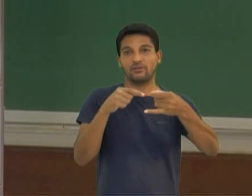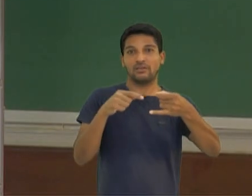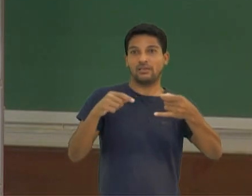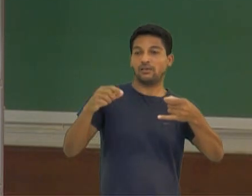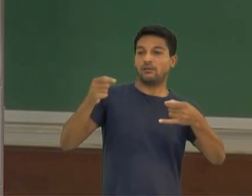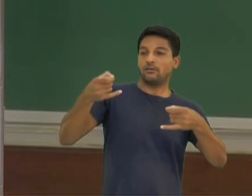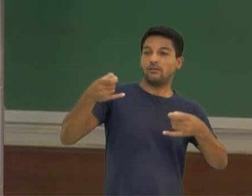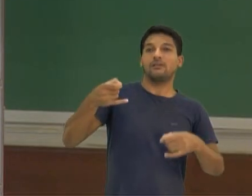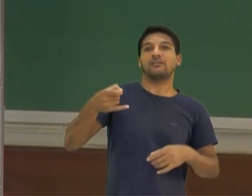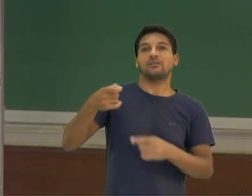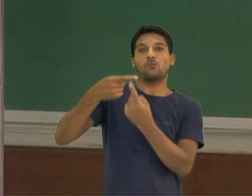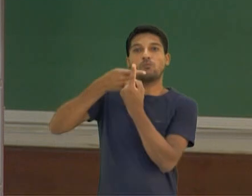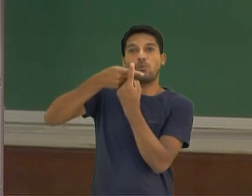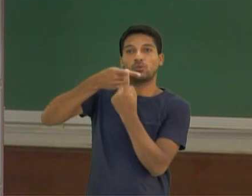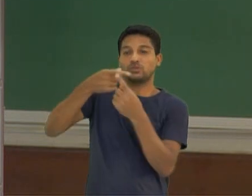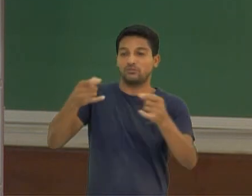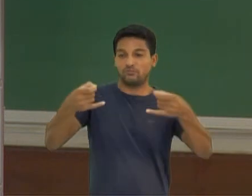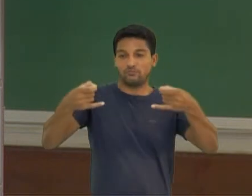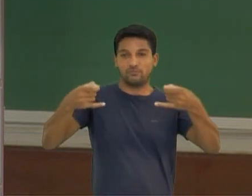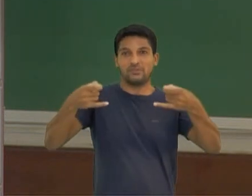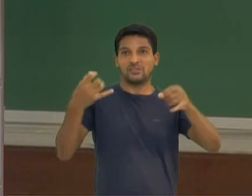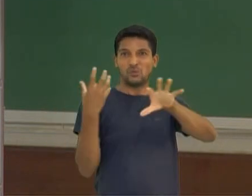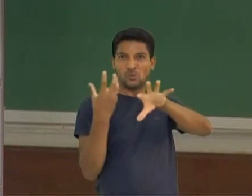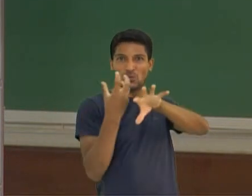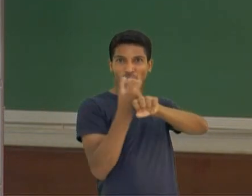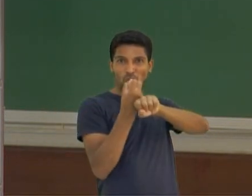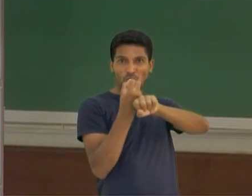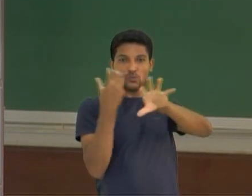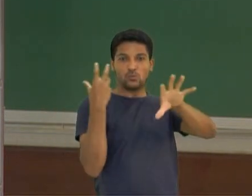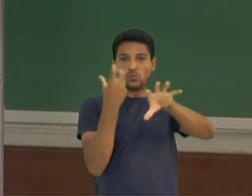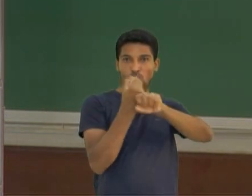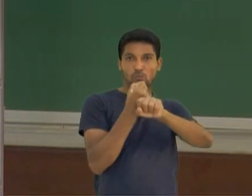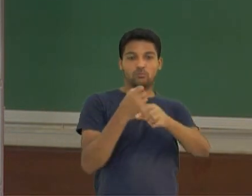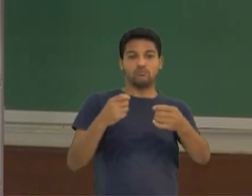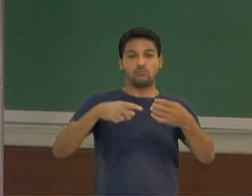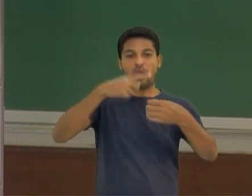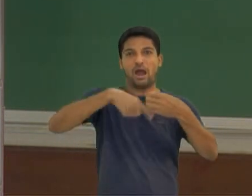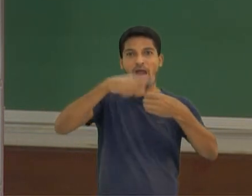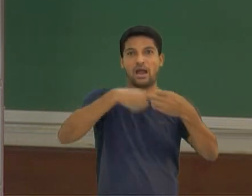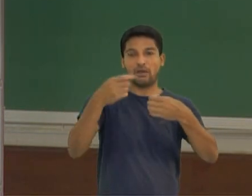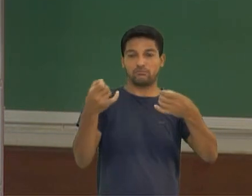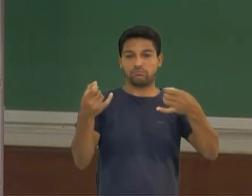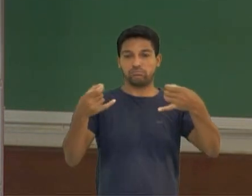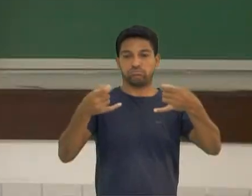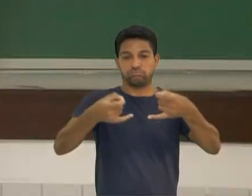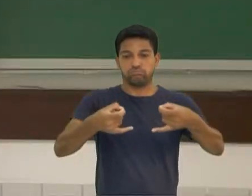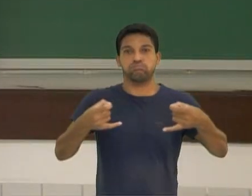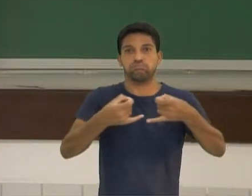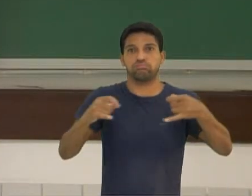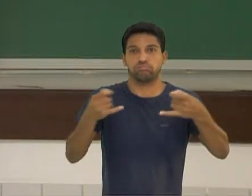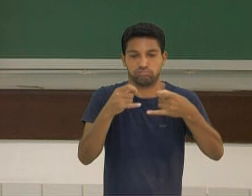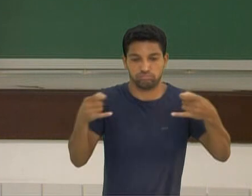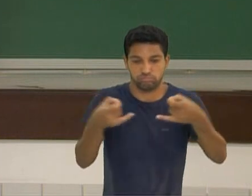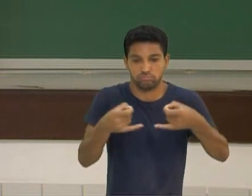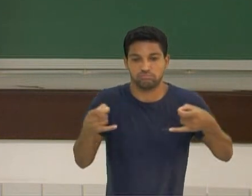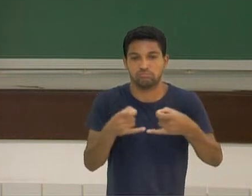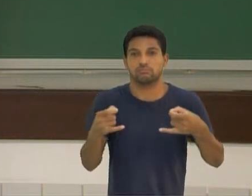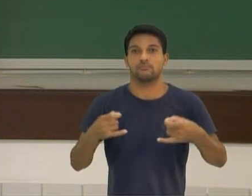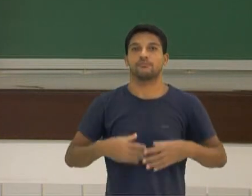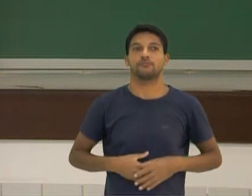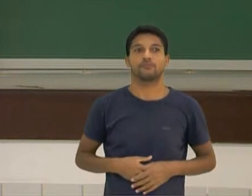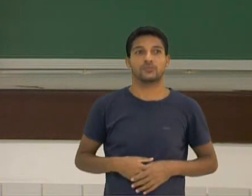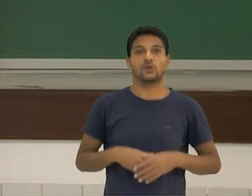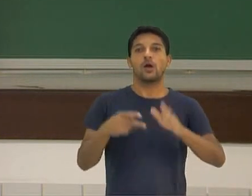eletronegativo, mais a chance de atrair, mais polos são criados, tá? E é isso, essas são algumas